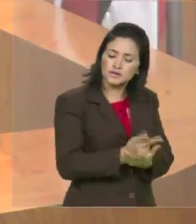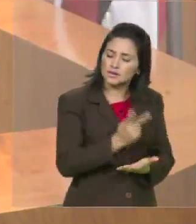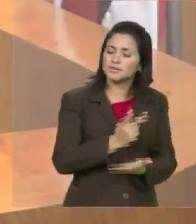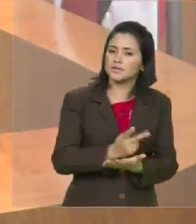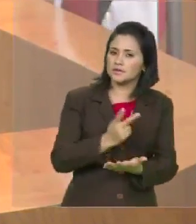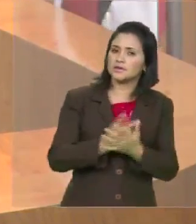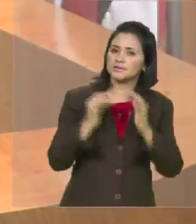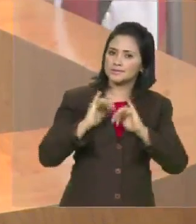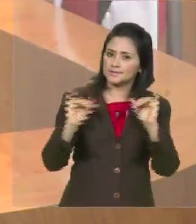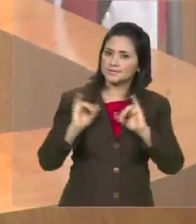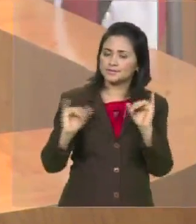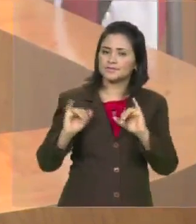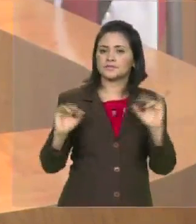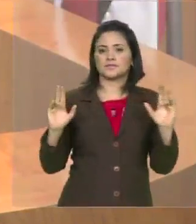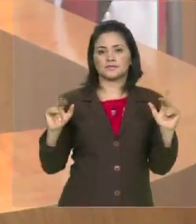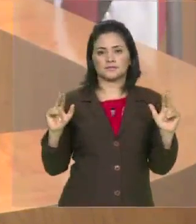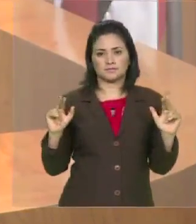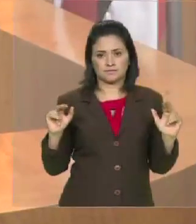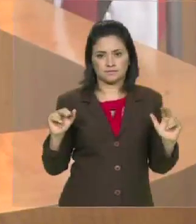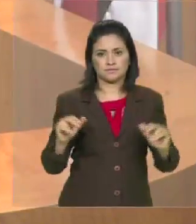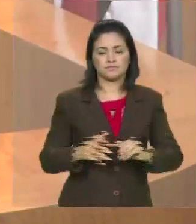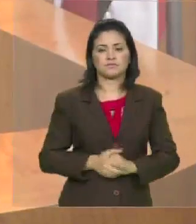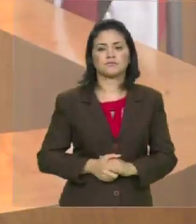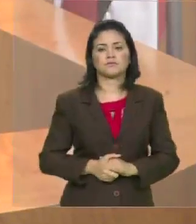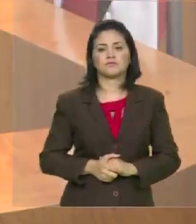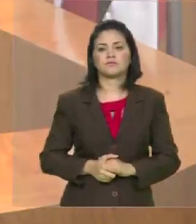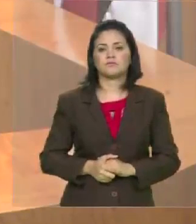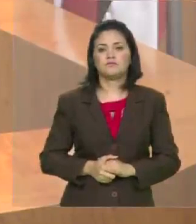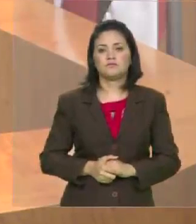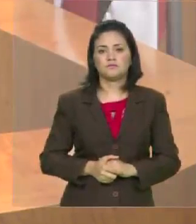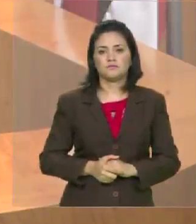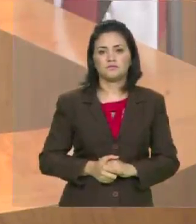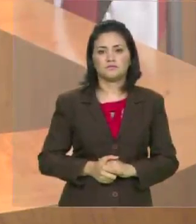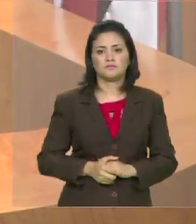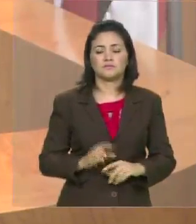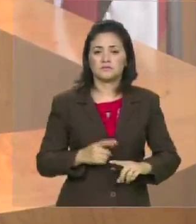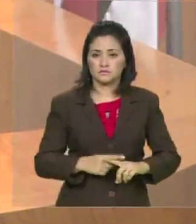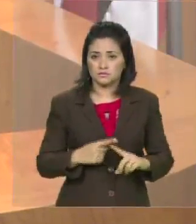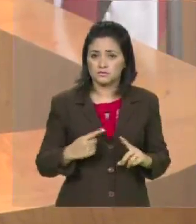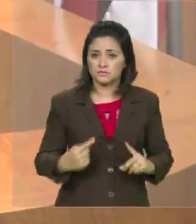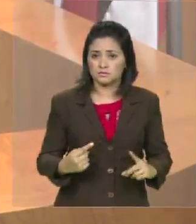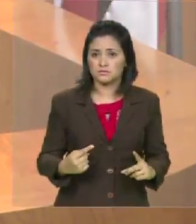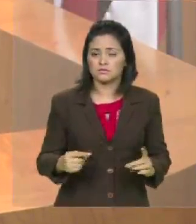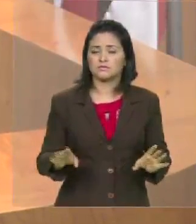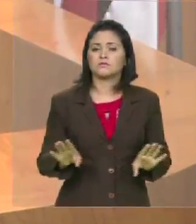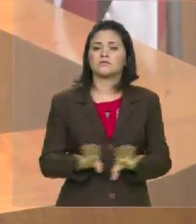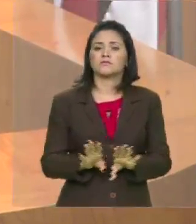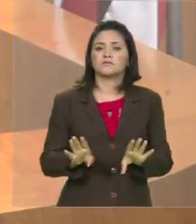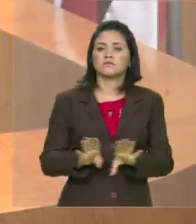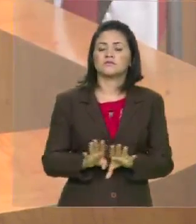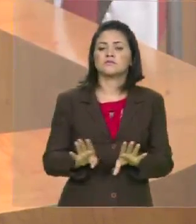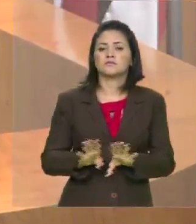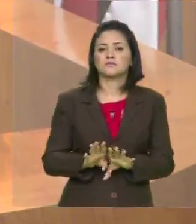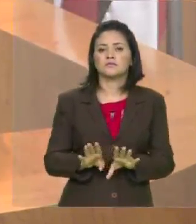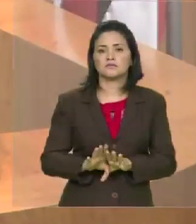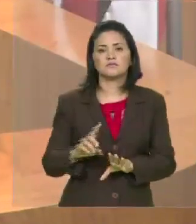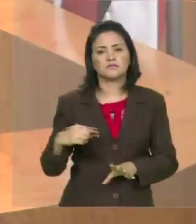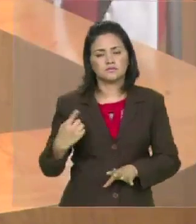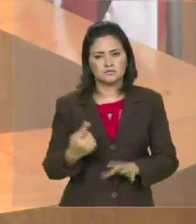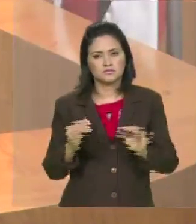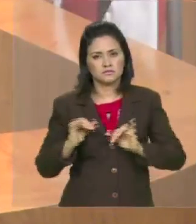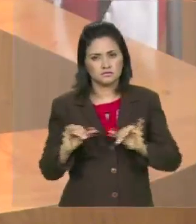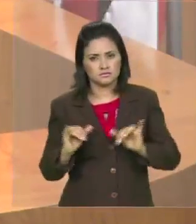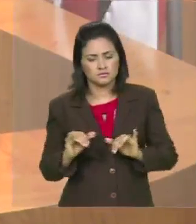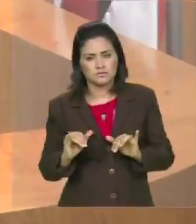Estamos sempre deliberando sobre as questões ambientais pertinentes à Amazônia. Mas também nós direcionamos o nosso foco nesta